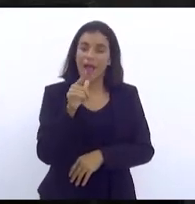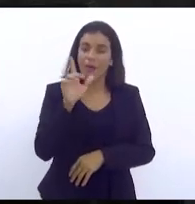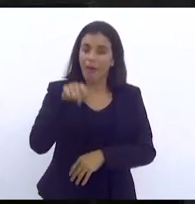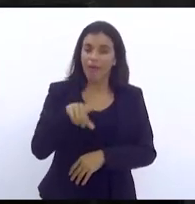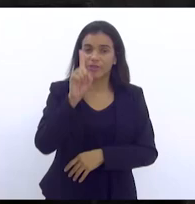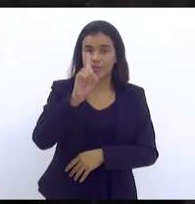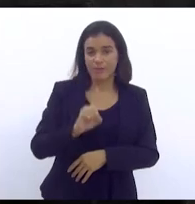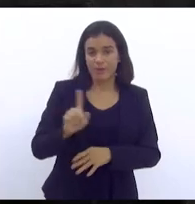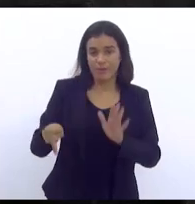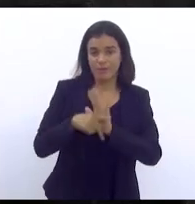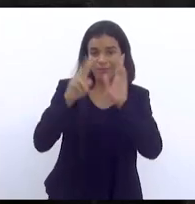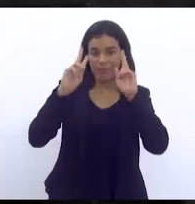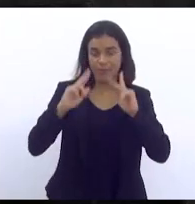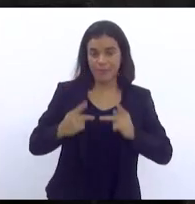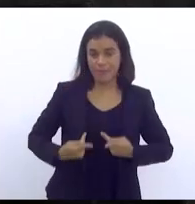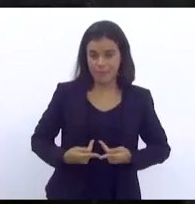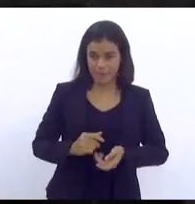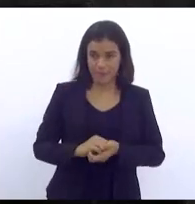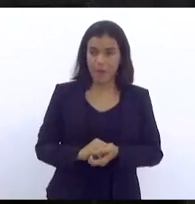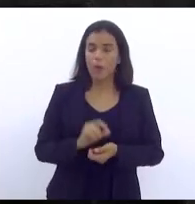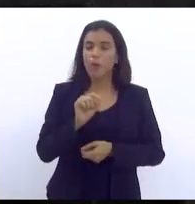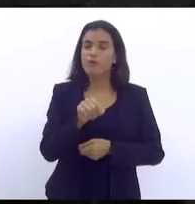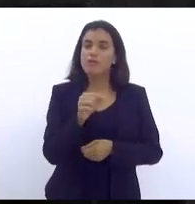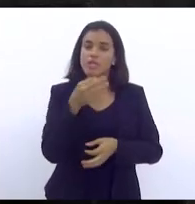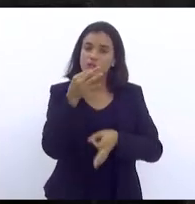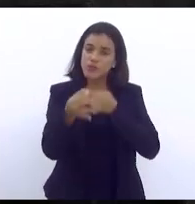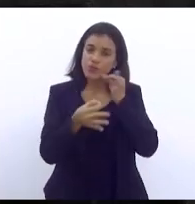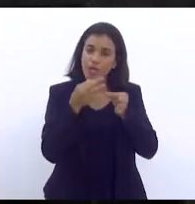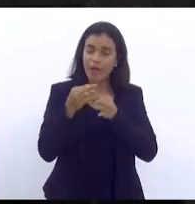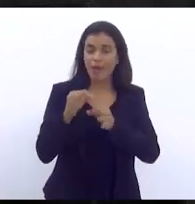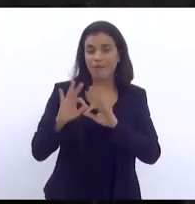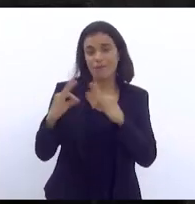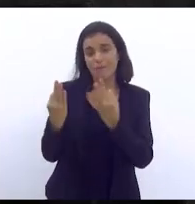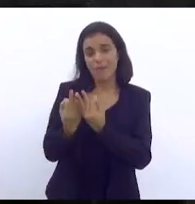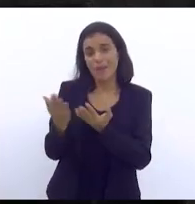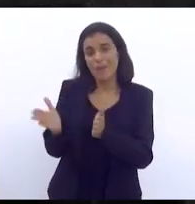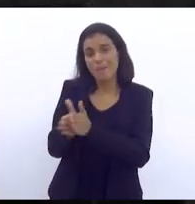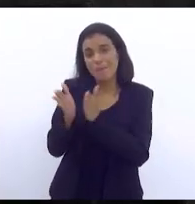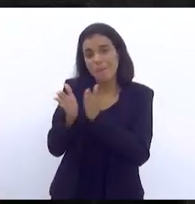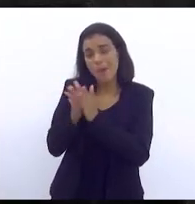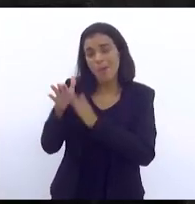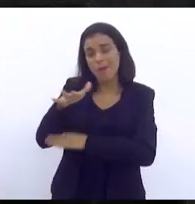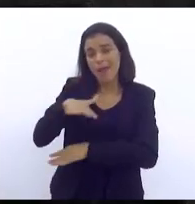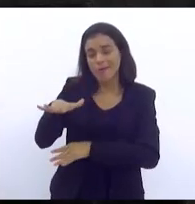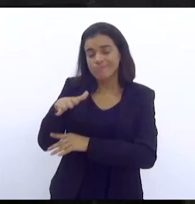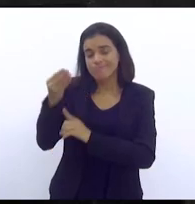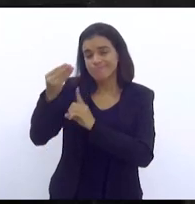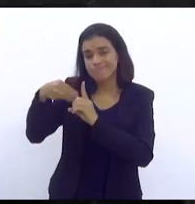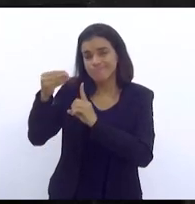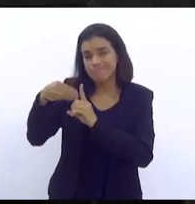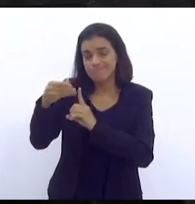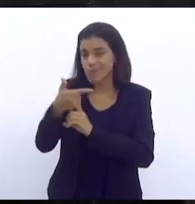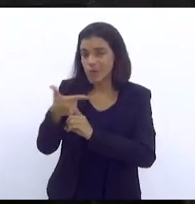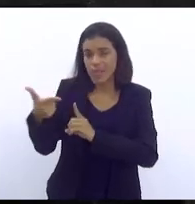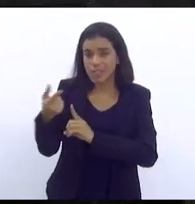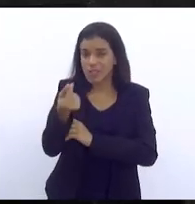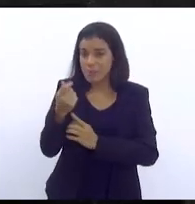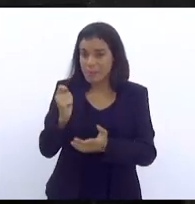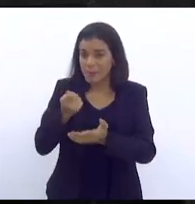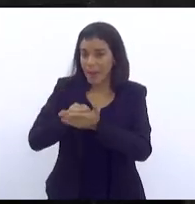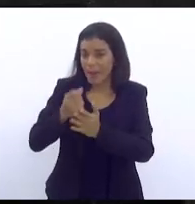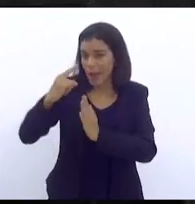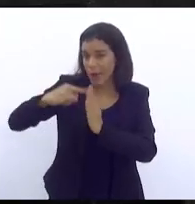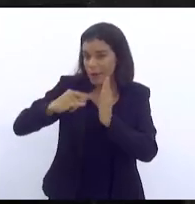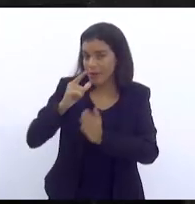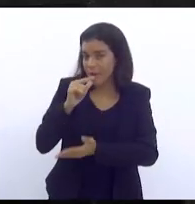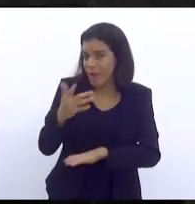saber o que que vocês sugerem então pras famílias pobres que não conseguem pagar a conta de água né é que comam menos para economizar E pagar a conta